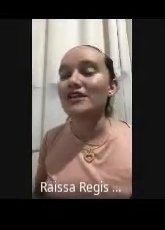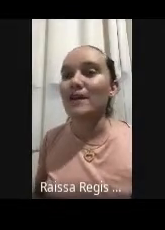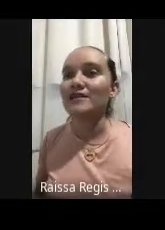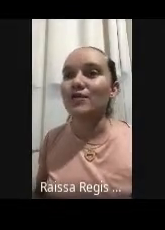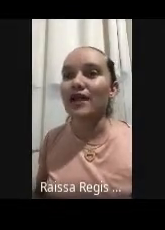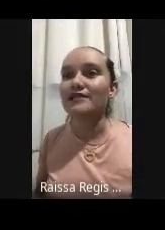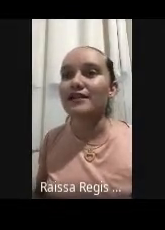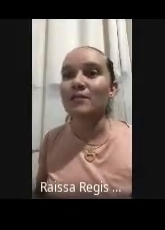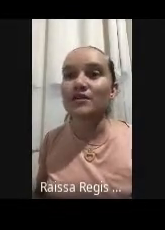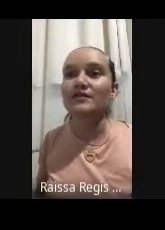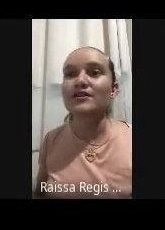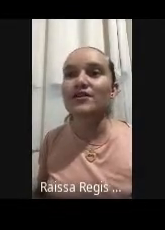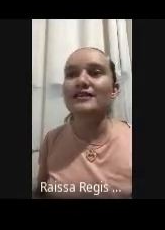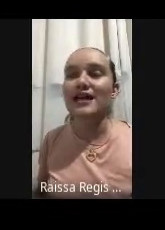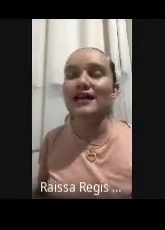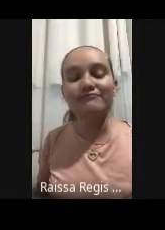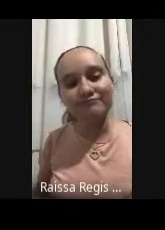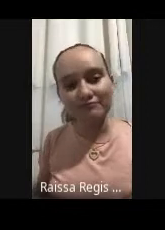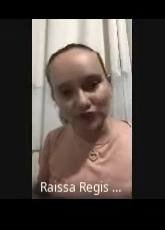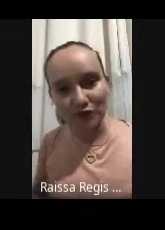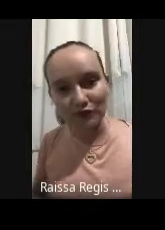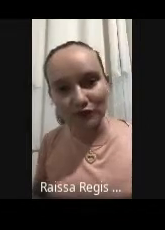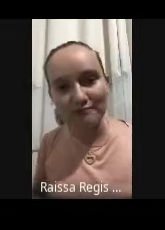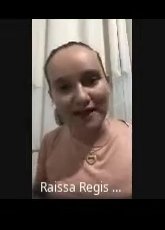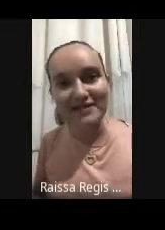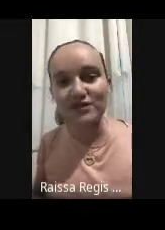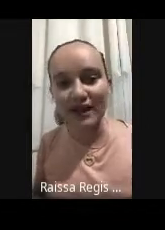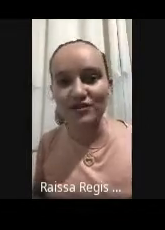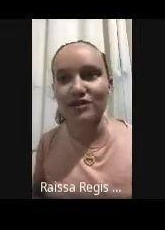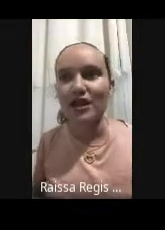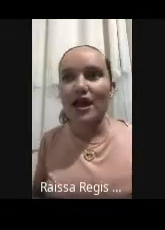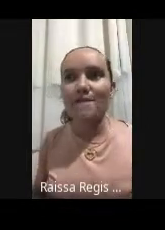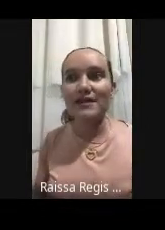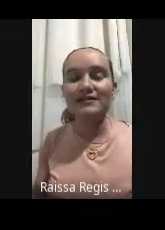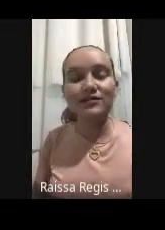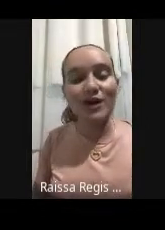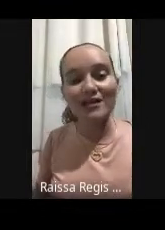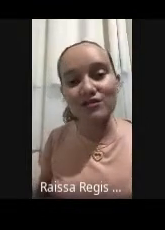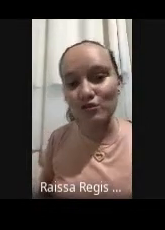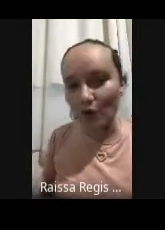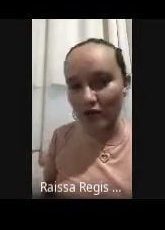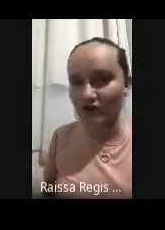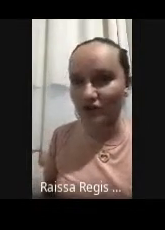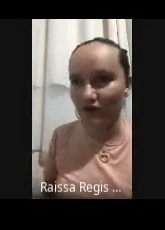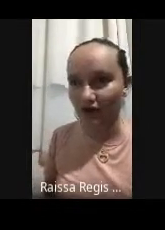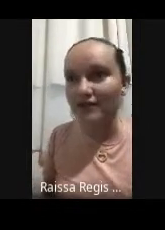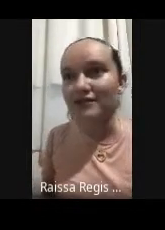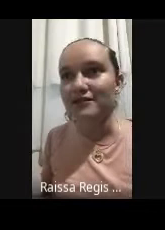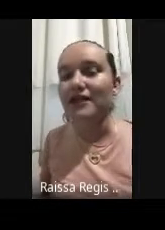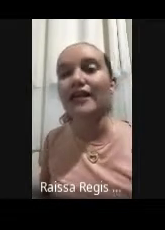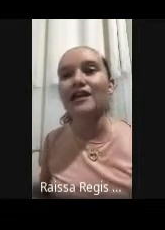Então, eles pensaram que a escrita ela poderia ser organizada de uma forma mais eficiente, representando cada som que a gente